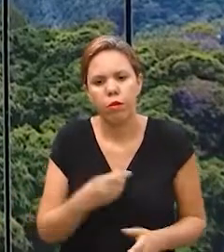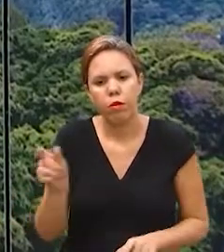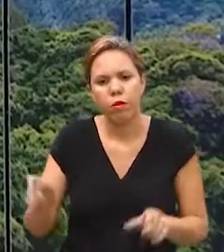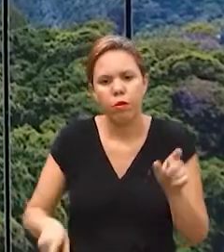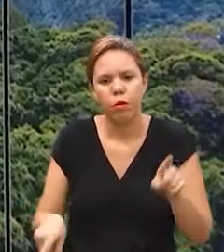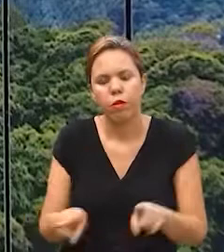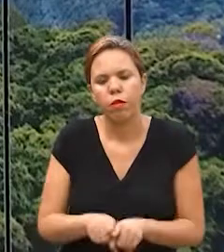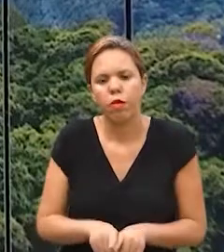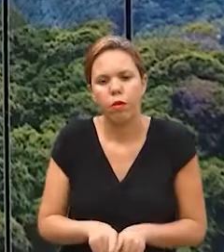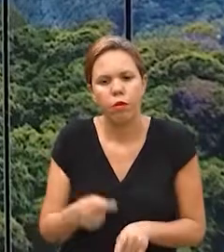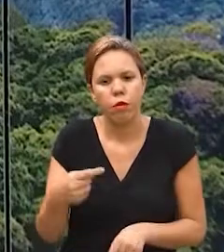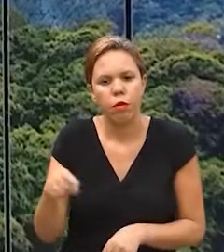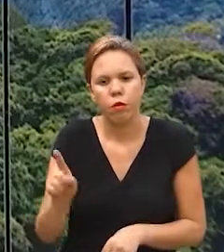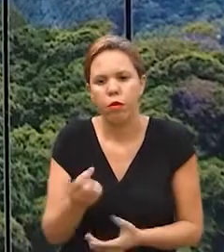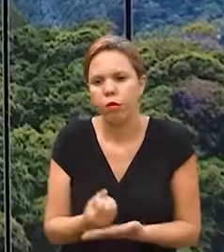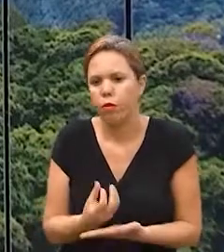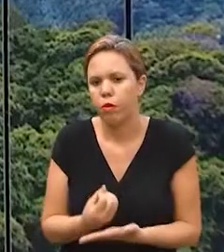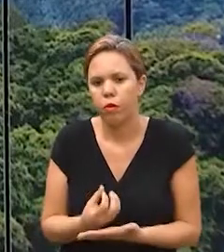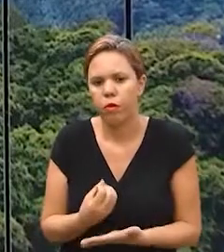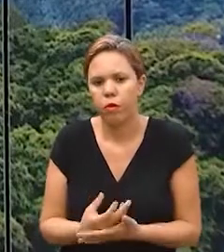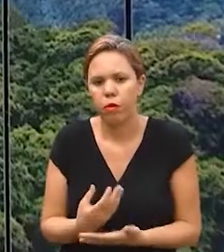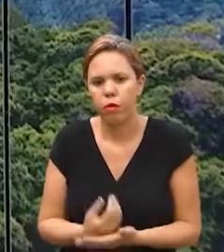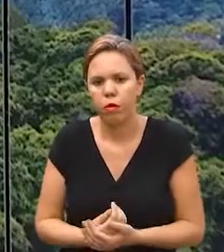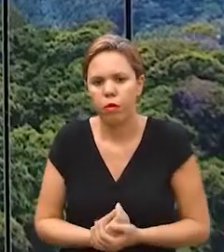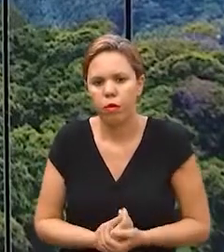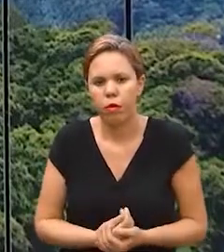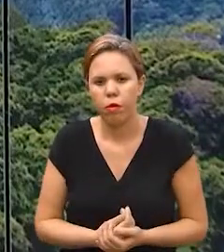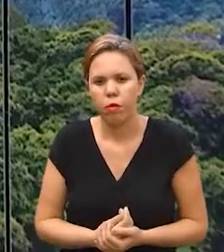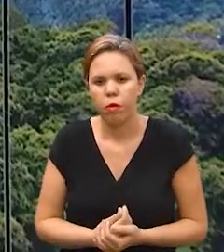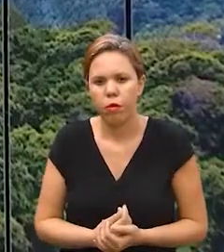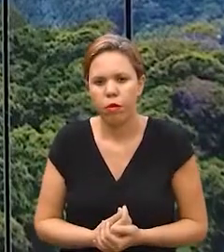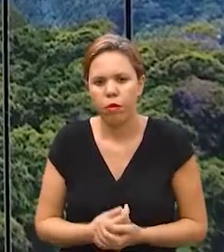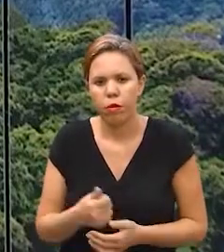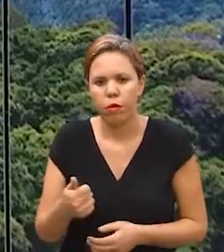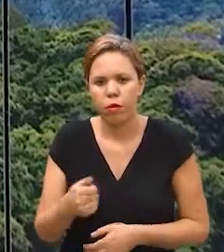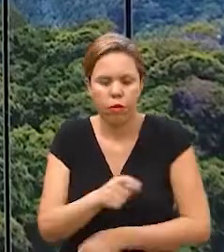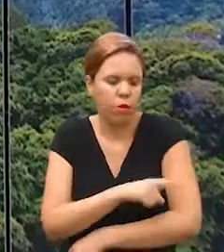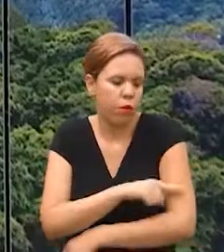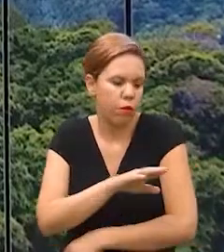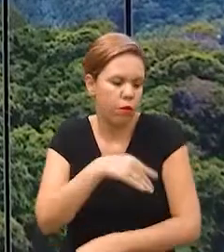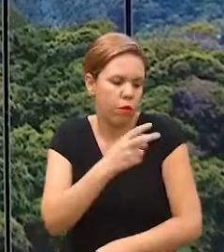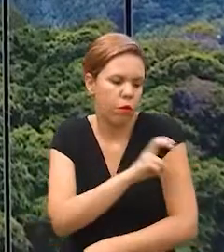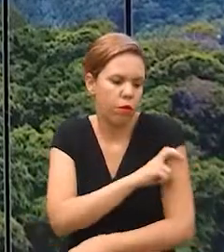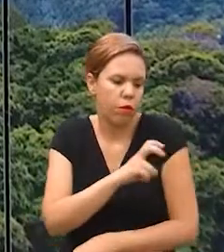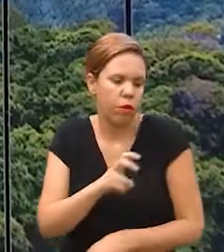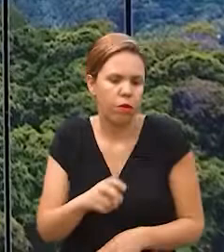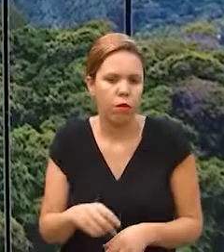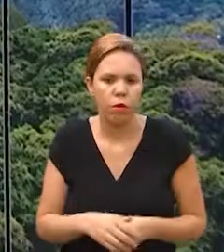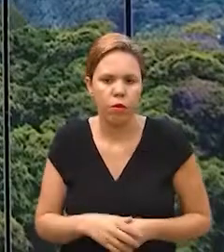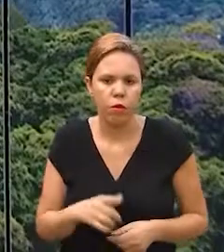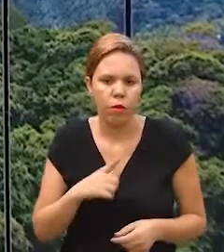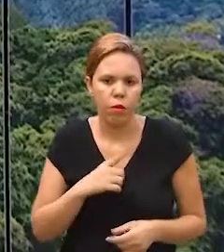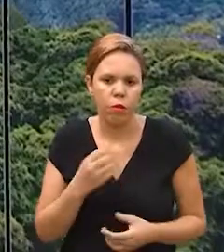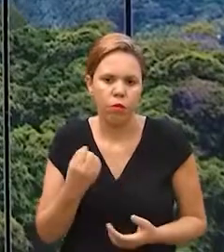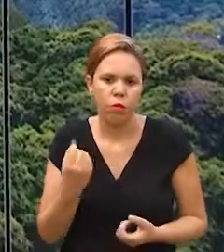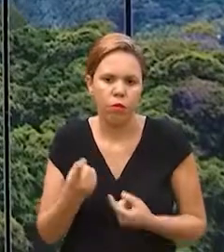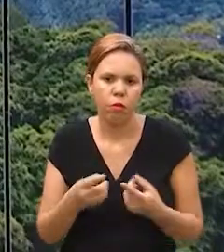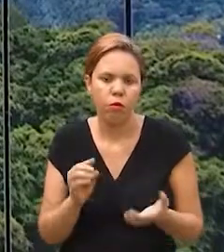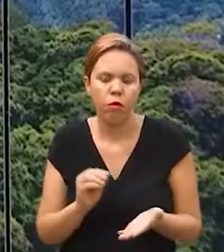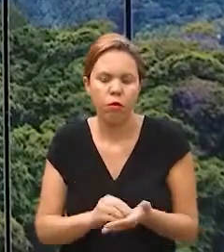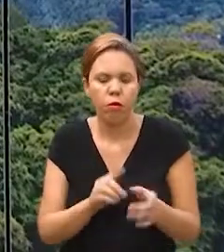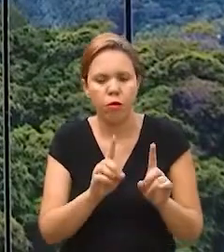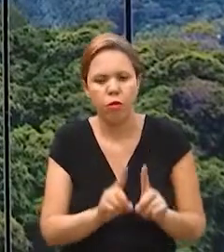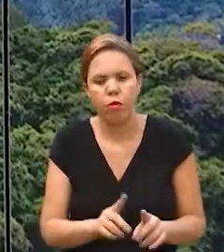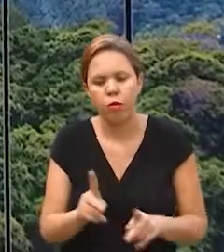que também não foi alfabetizada, correspondente do 1º ao 5º ano, ou que possui algum tipo de deficiência, porque